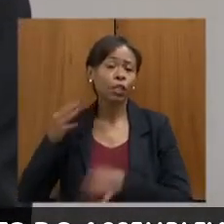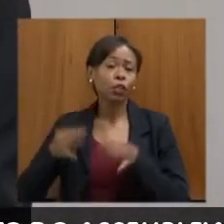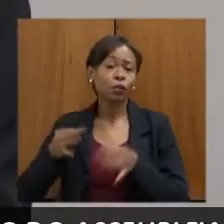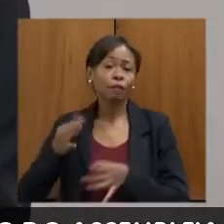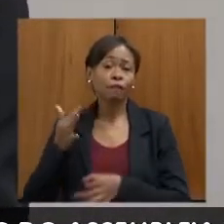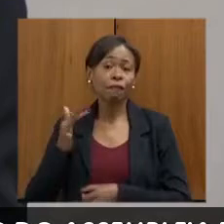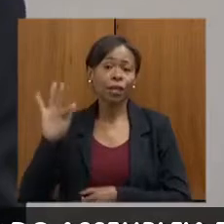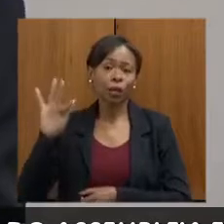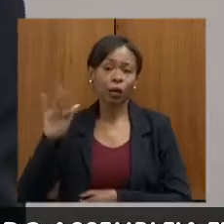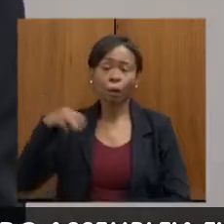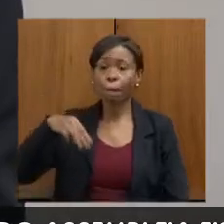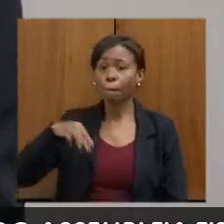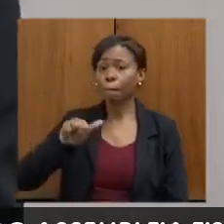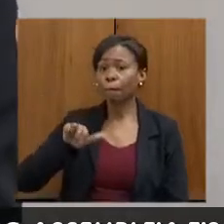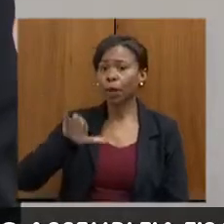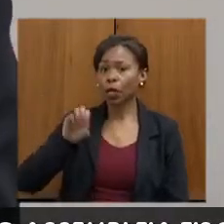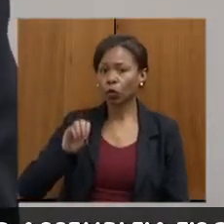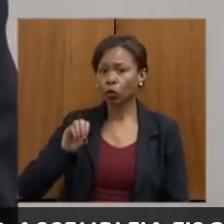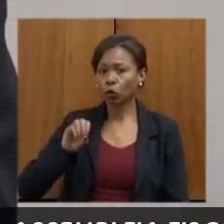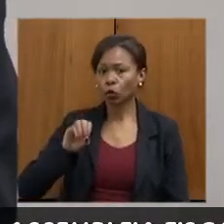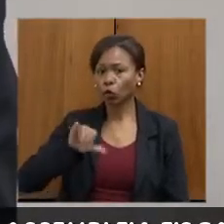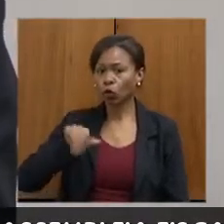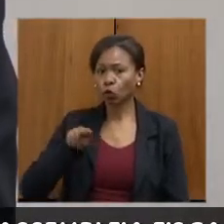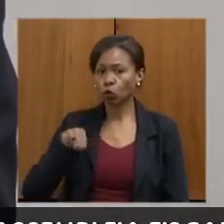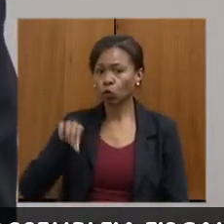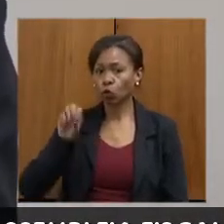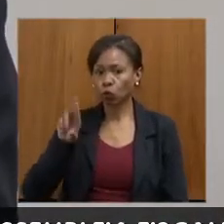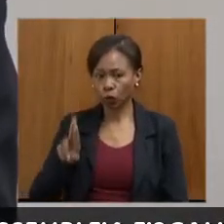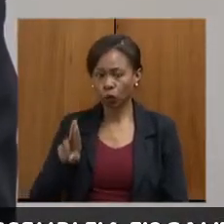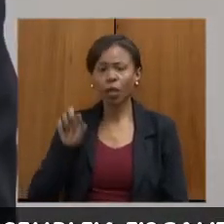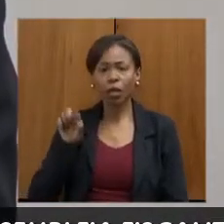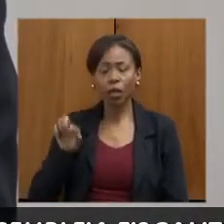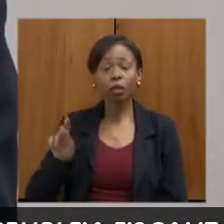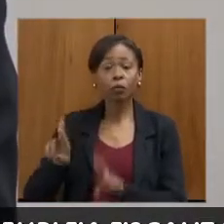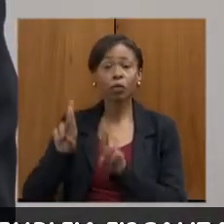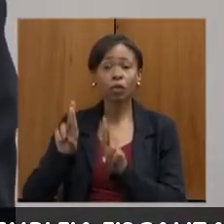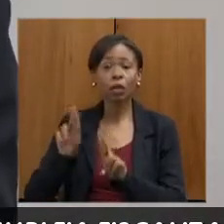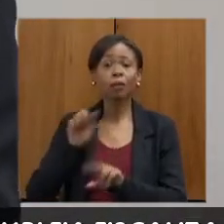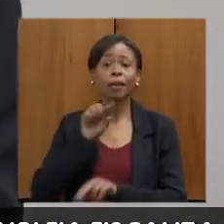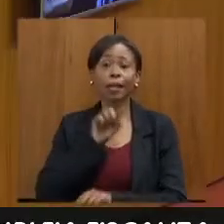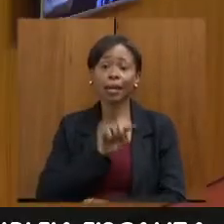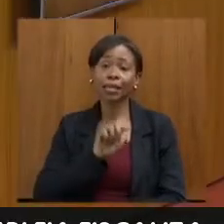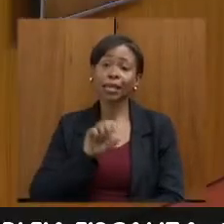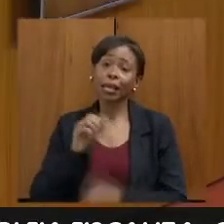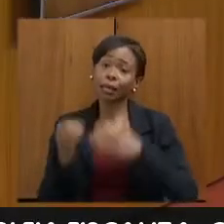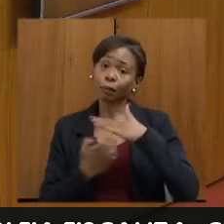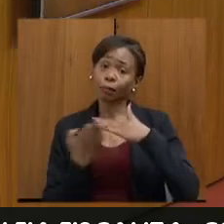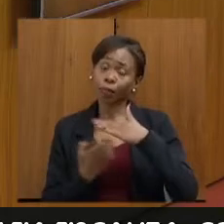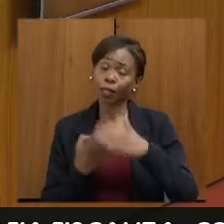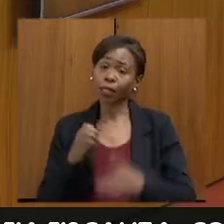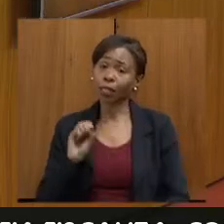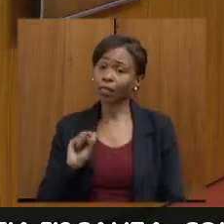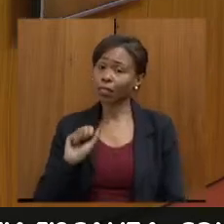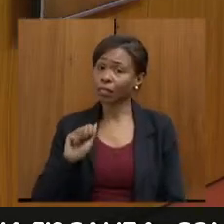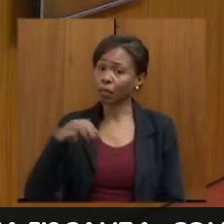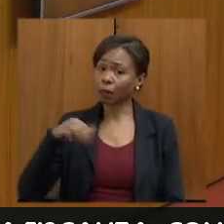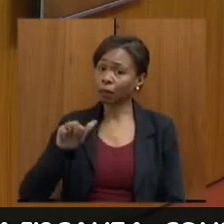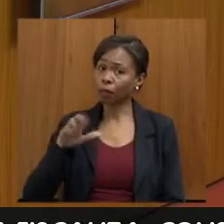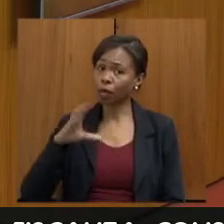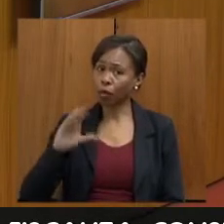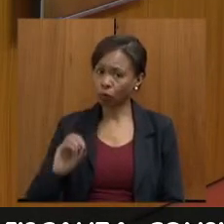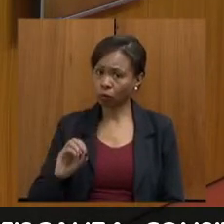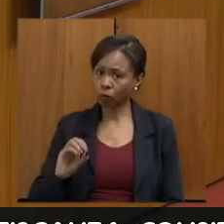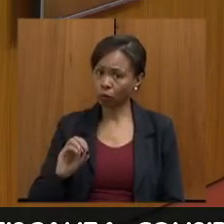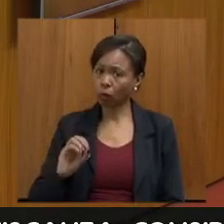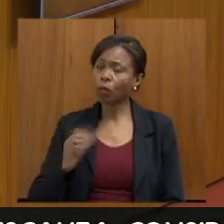pela questão da Samarco nós queremos pedir a ele investimento na linha mineira nós temos Seis Milhões de